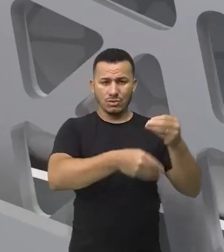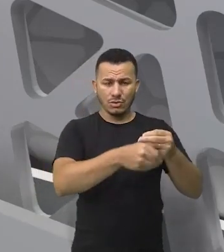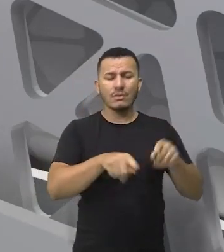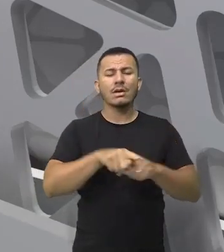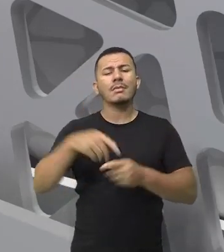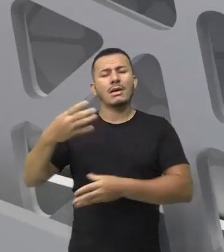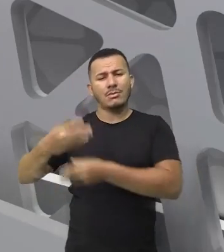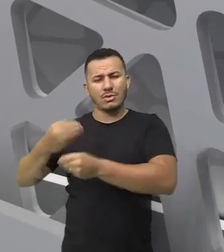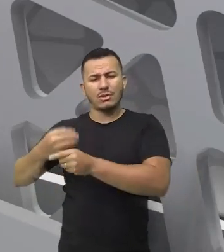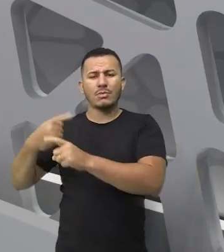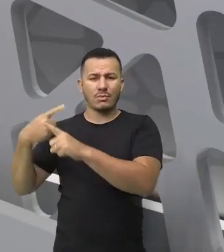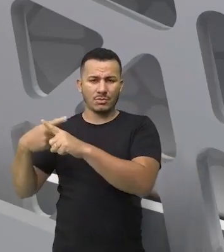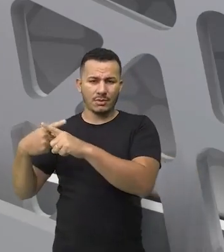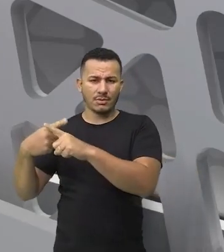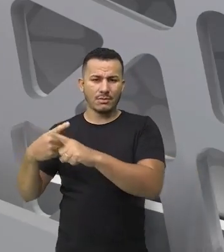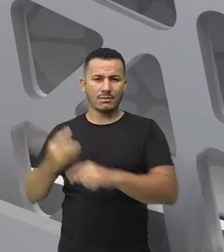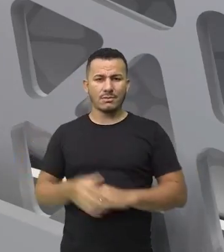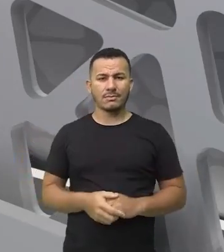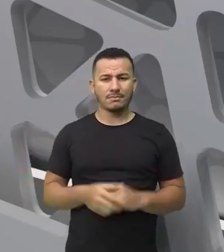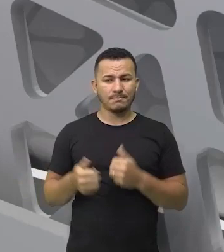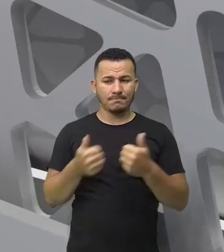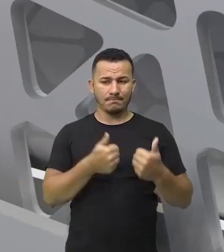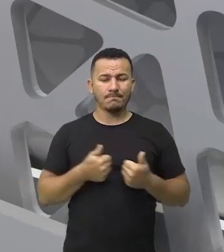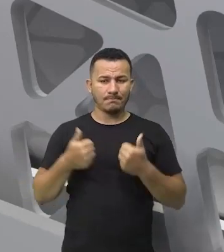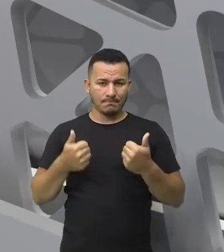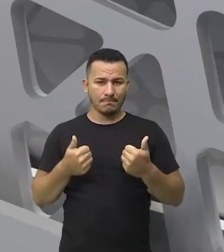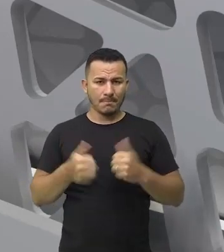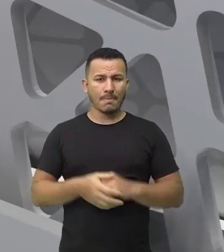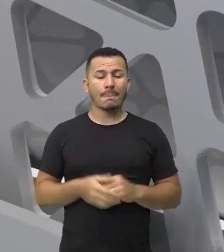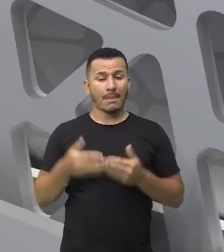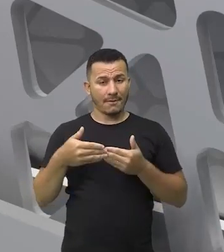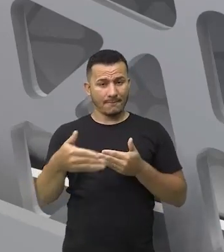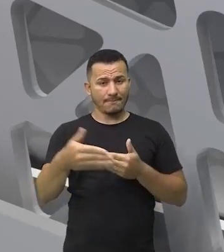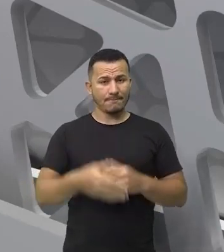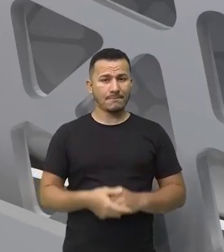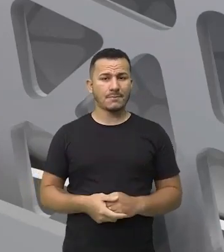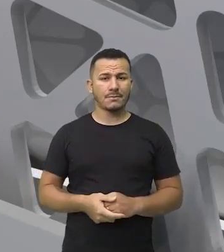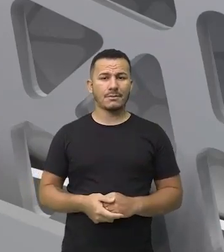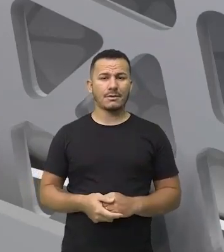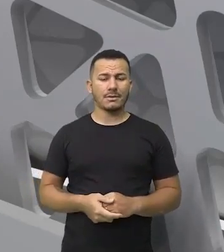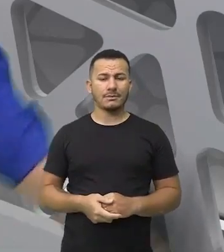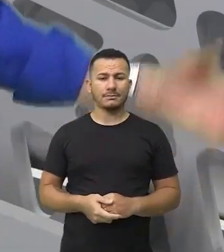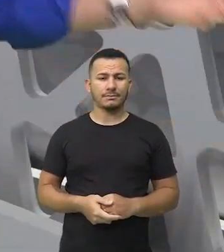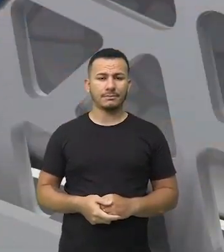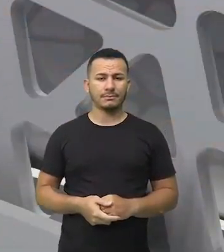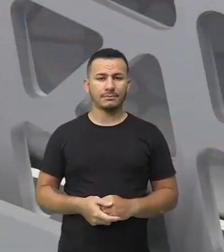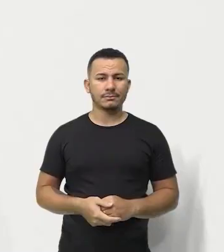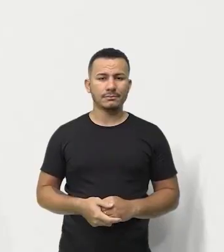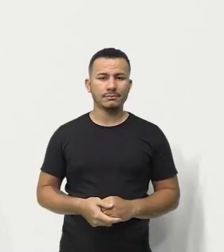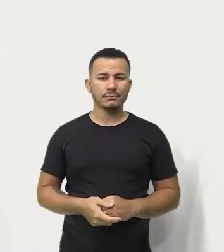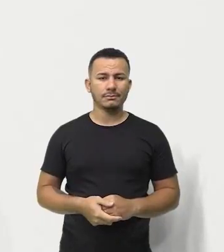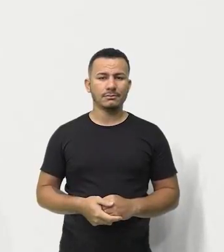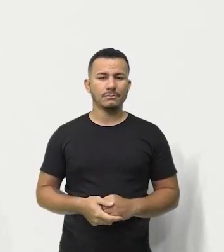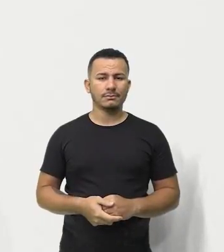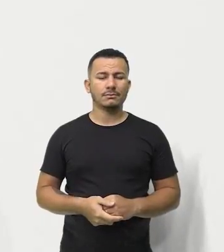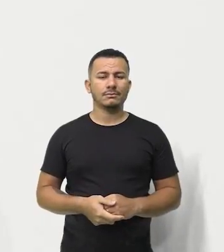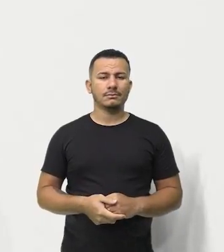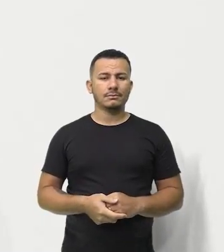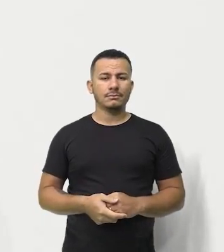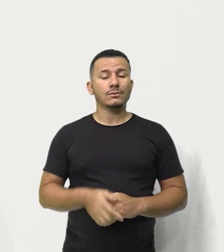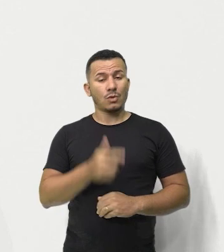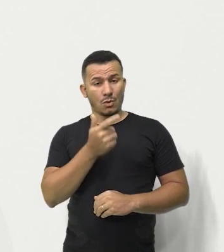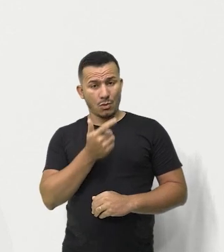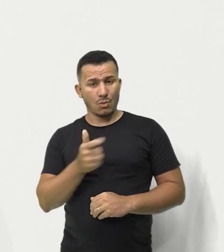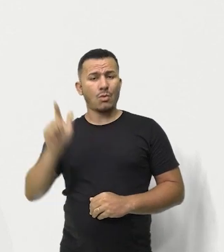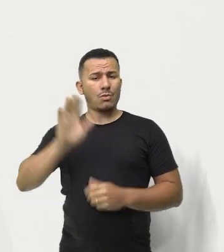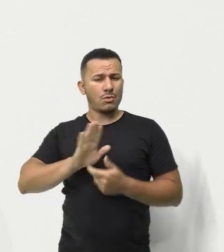Quais princípios? Princípio aditivo e princípio multiplicativo. Ok? Sigamos!